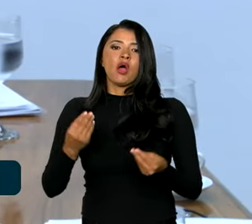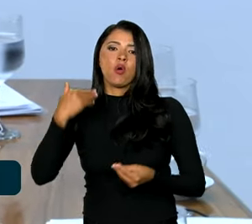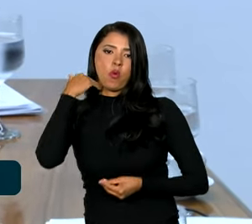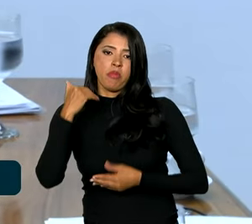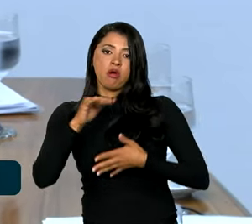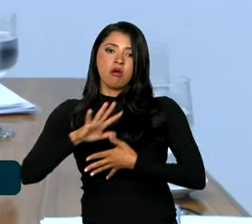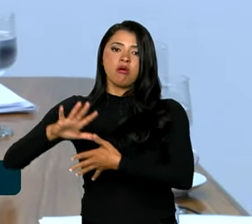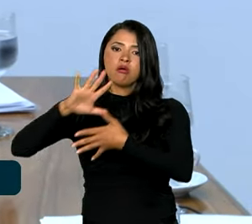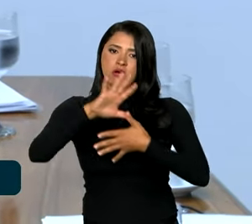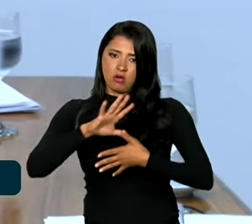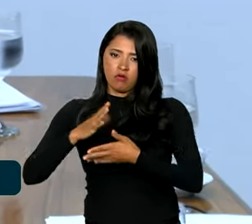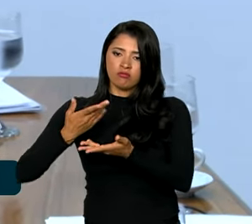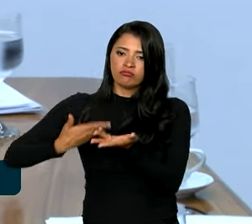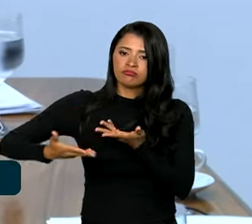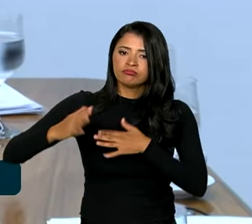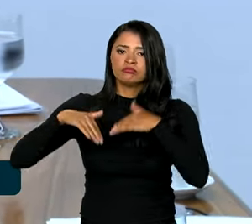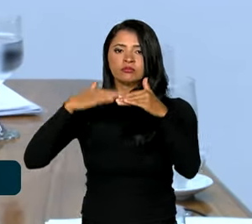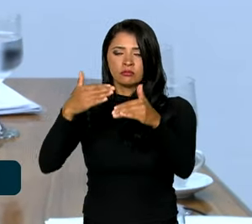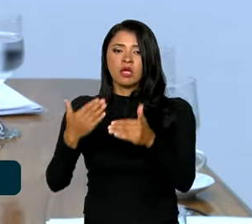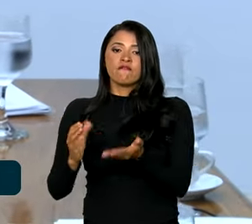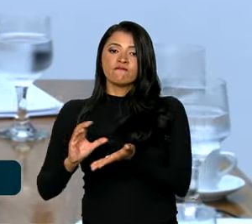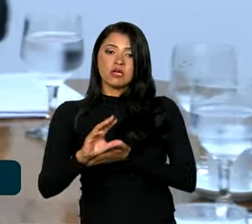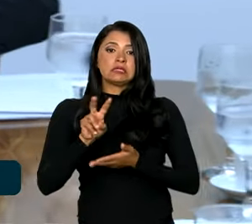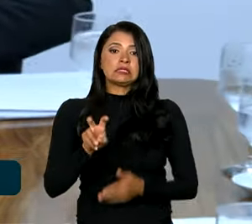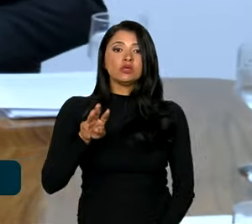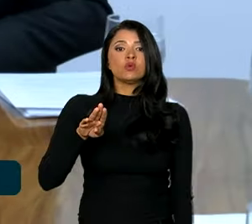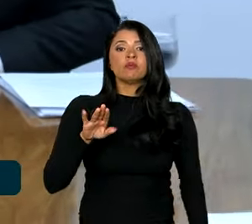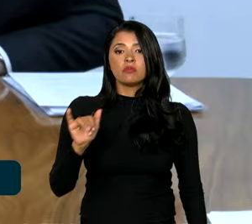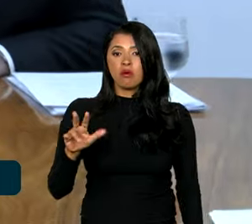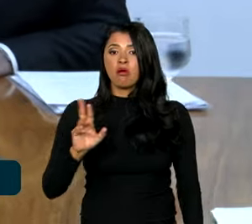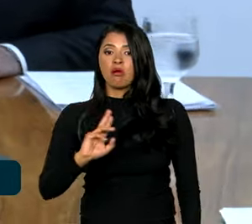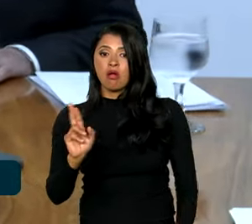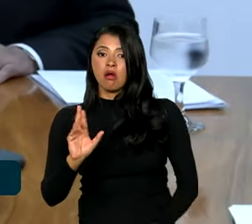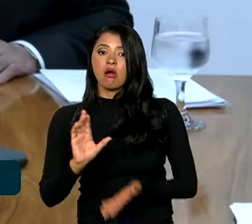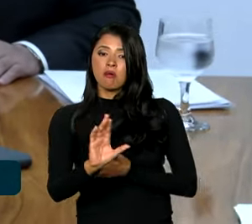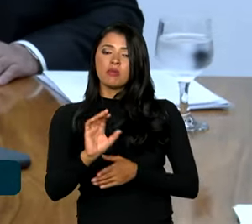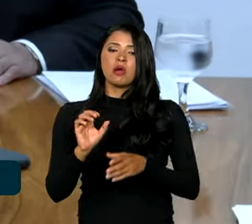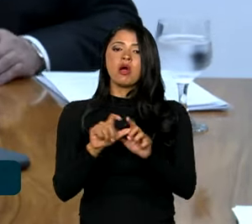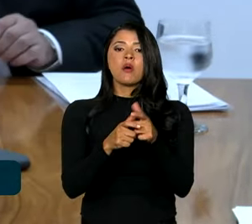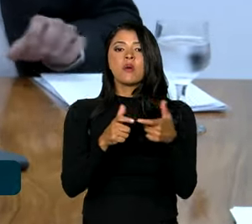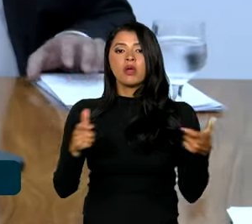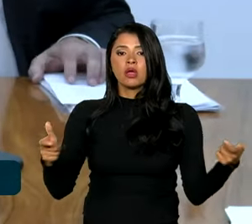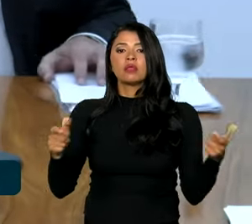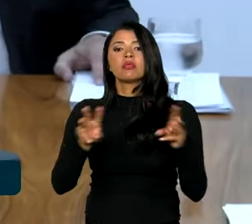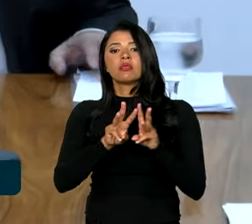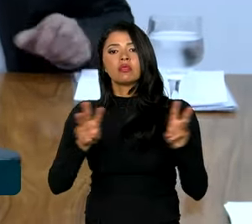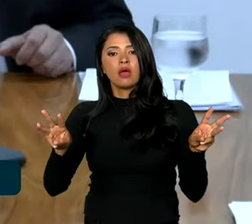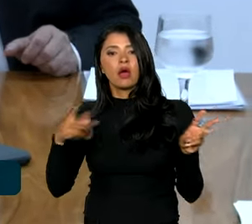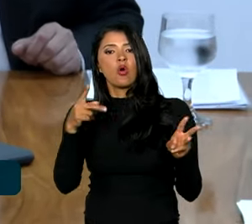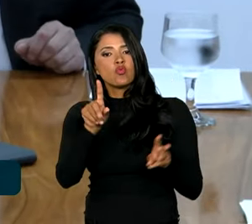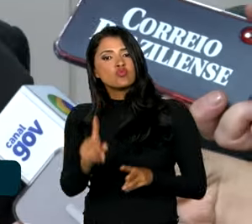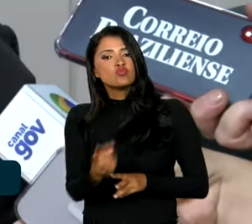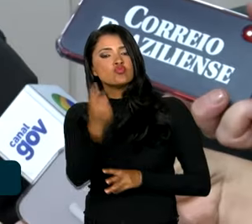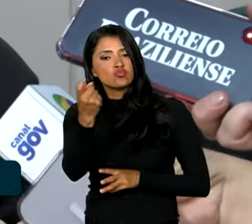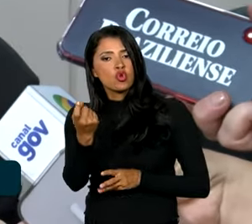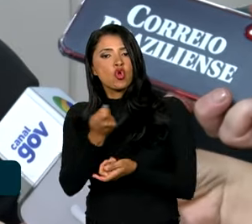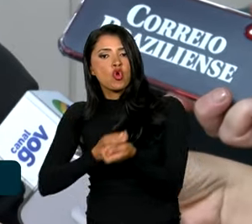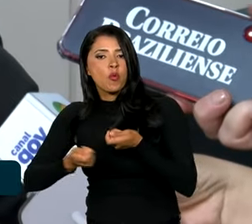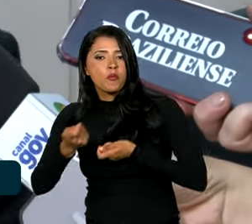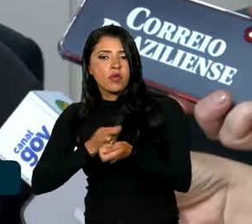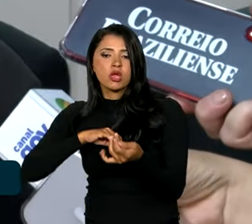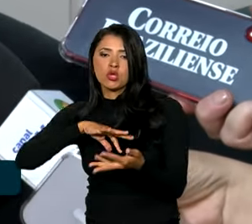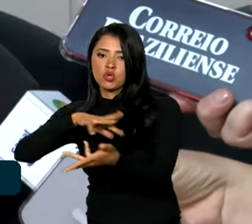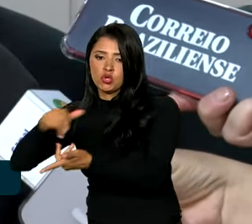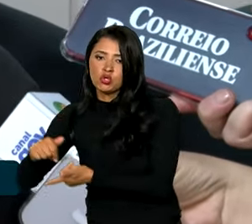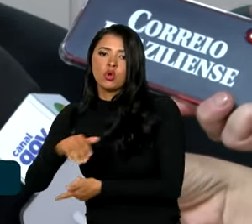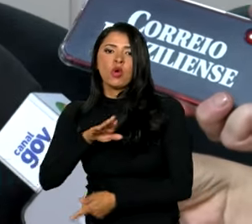de Desenvolvimento vai destinar 5 milhões de reais para ampliação do Portal Único de Comércio Exterior. O BID tem